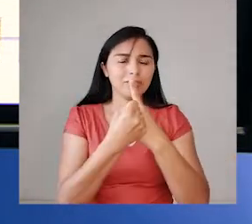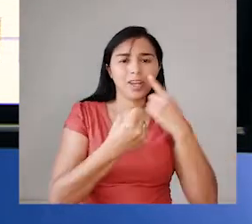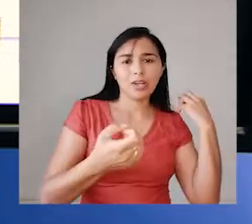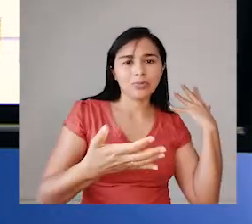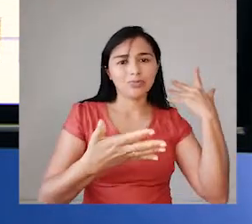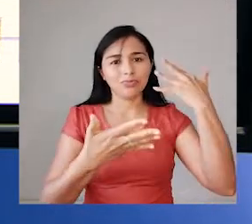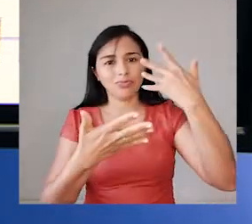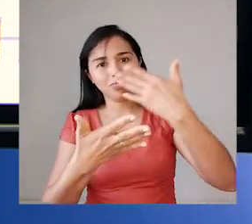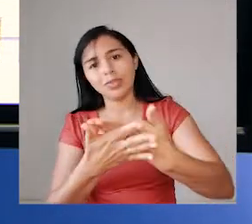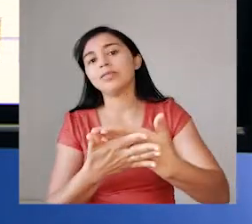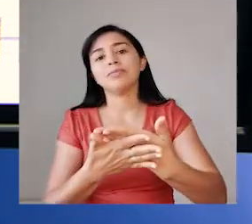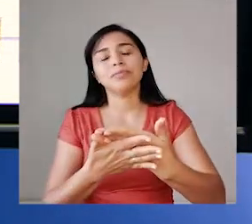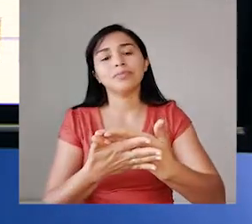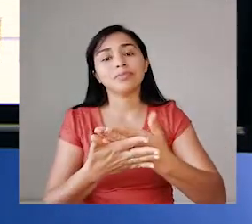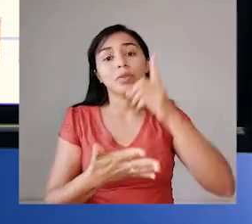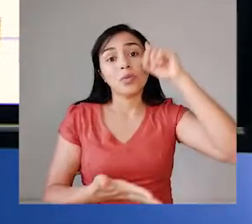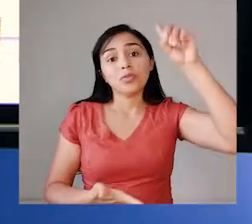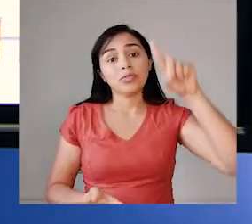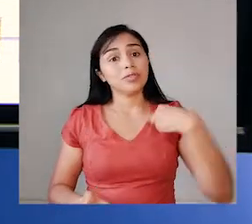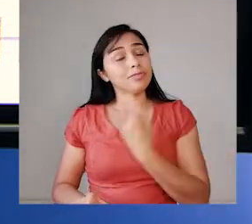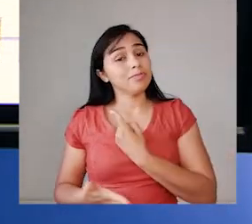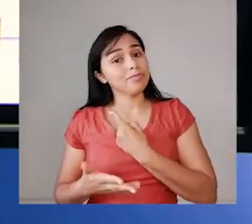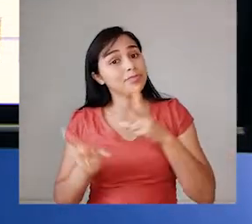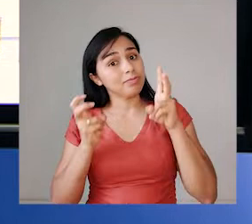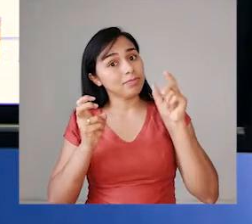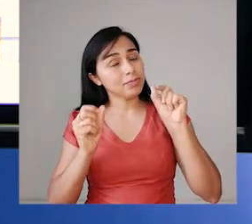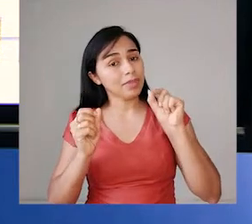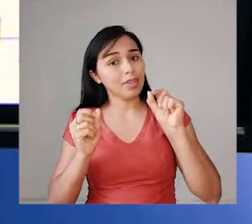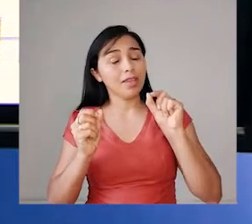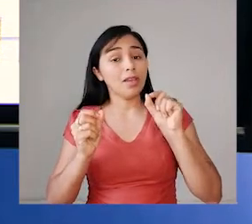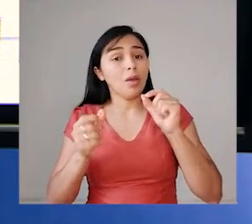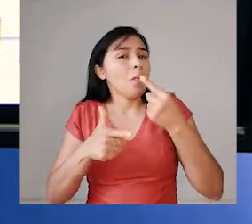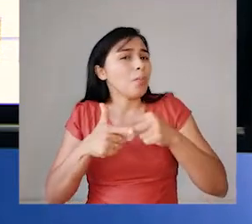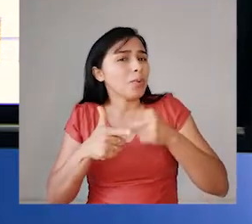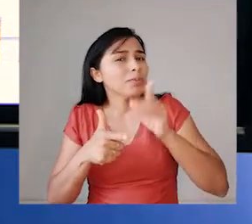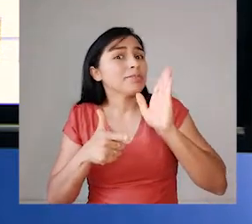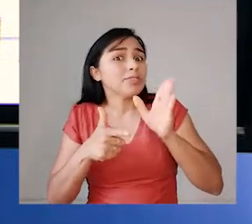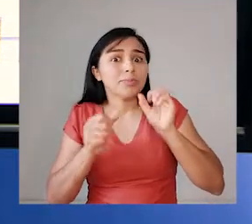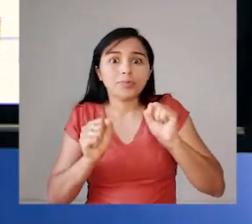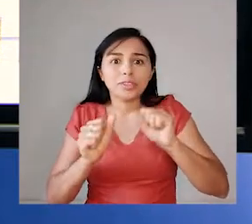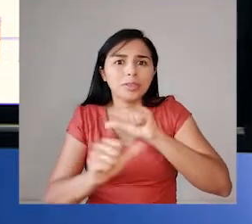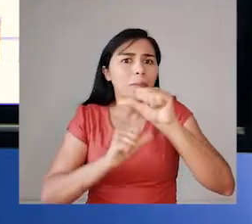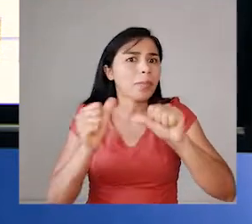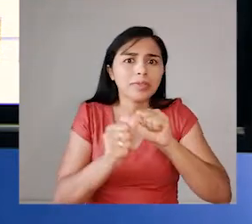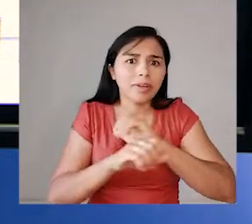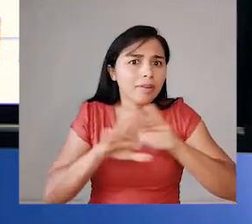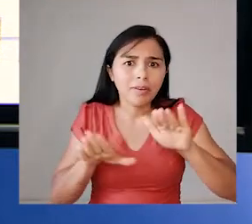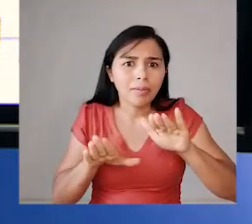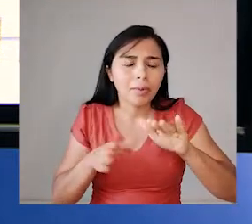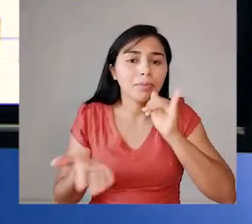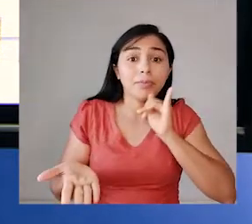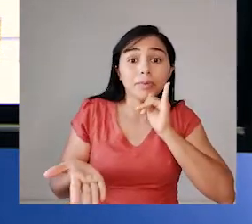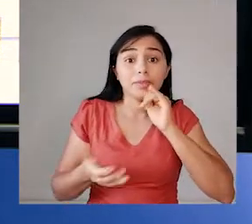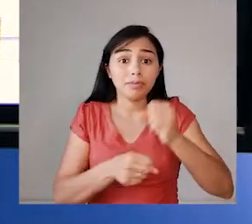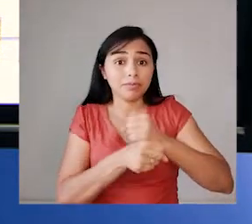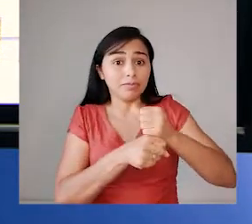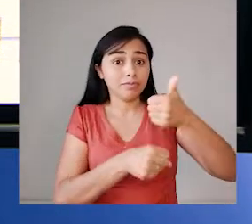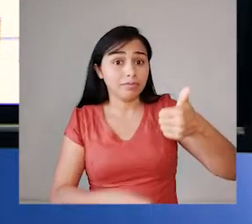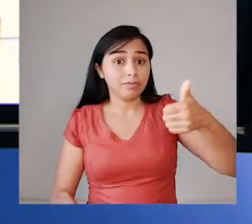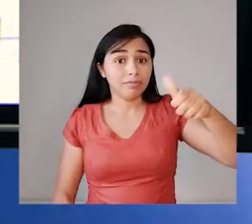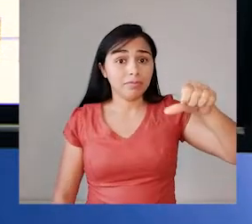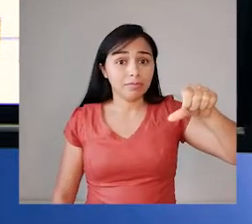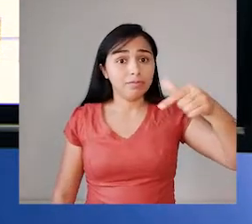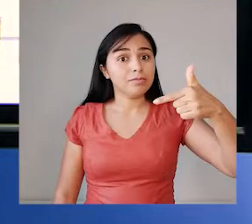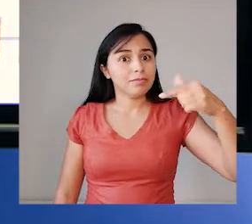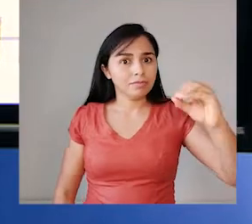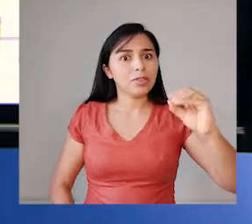certo? Um dia a gente percebe que aquilo que já devia ter ficado em 1920 permanece na